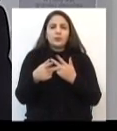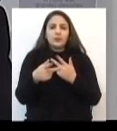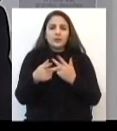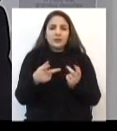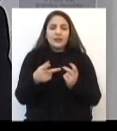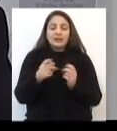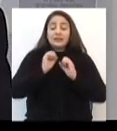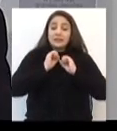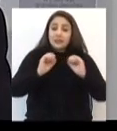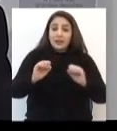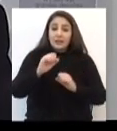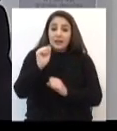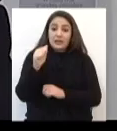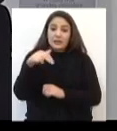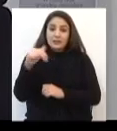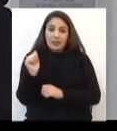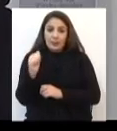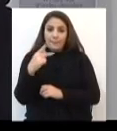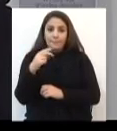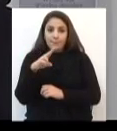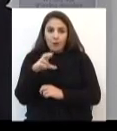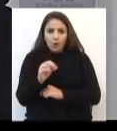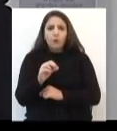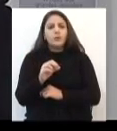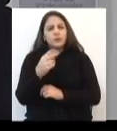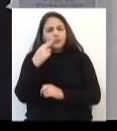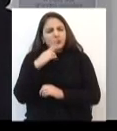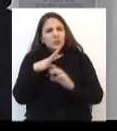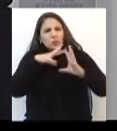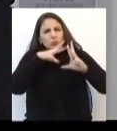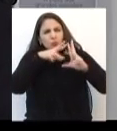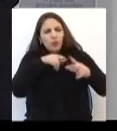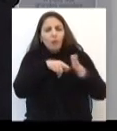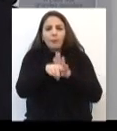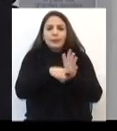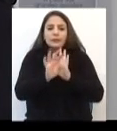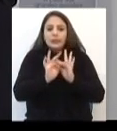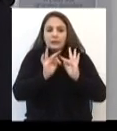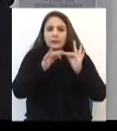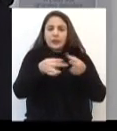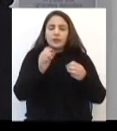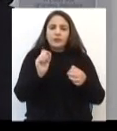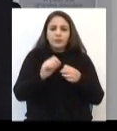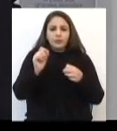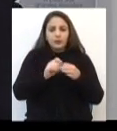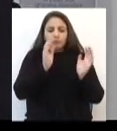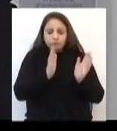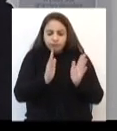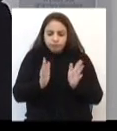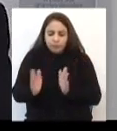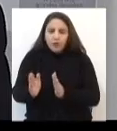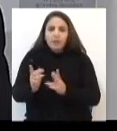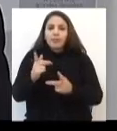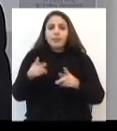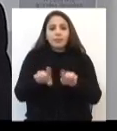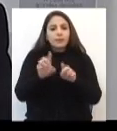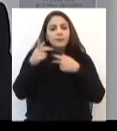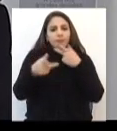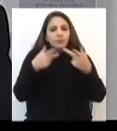que apontou não só todo o levantamento técnico que foi feito, todos os encaminhamentos e procedimentos, como nos relatou